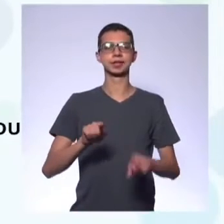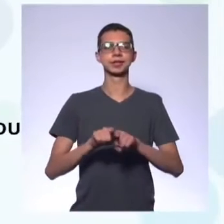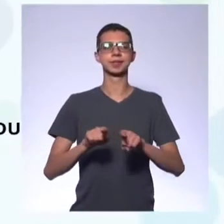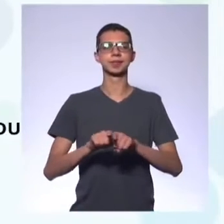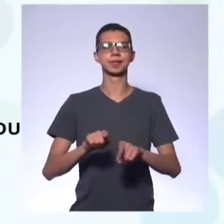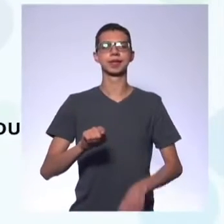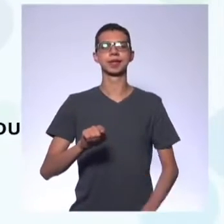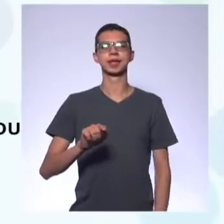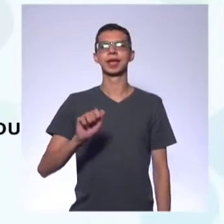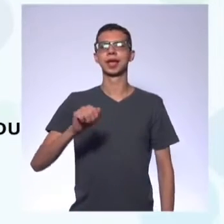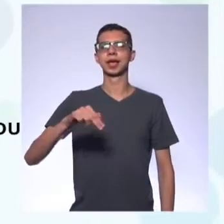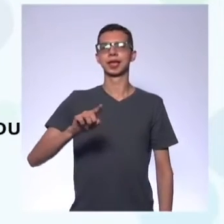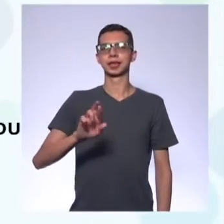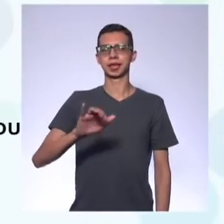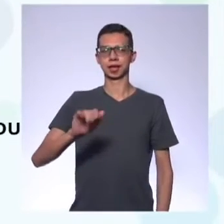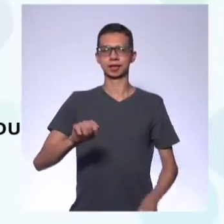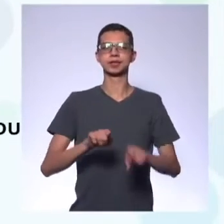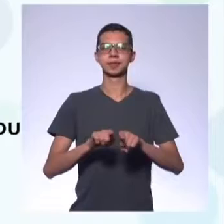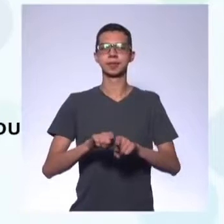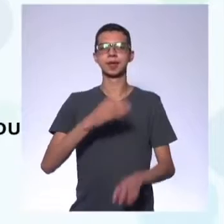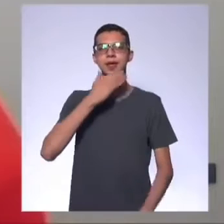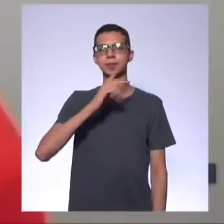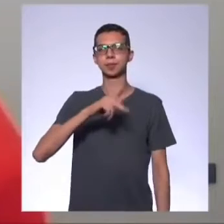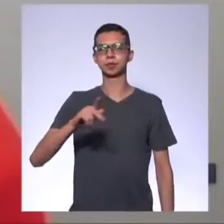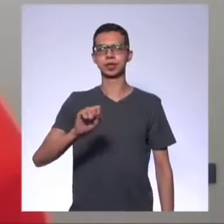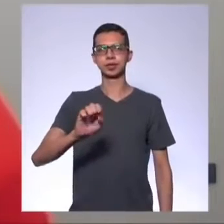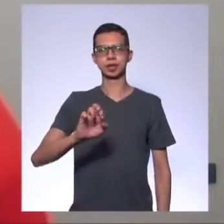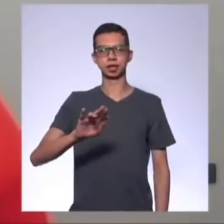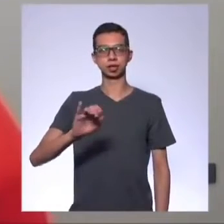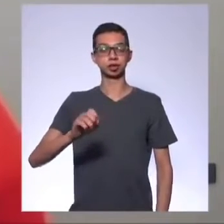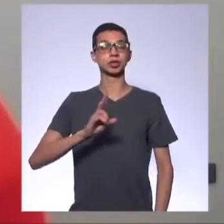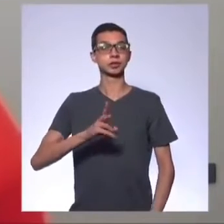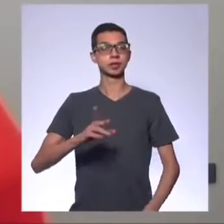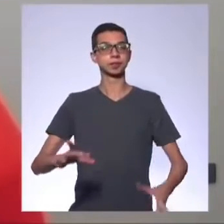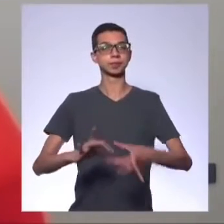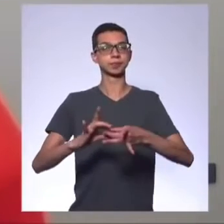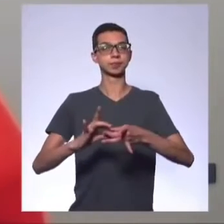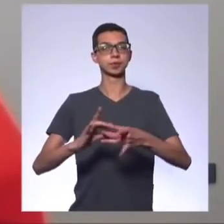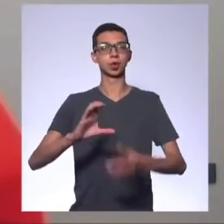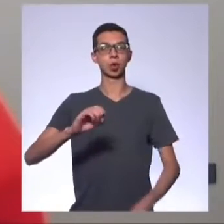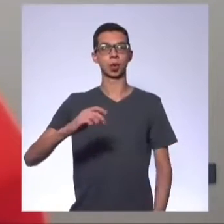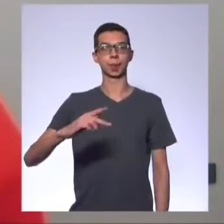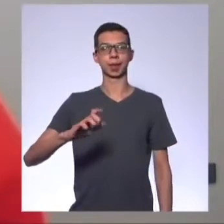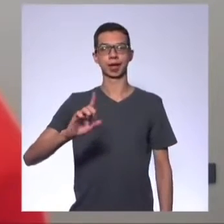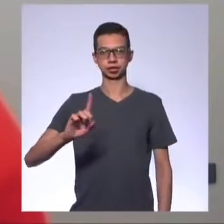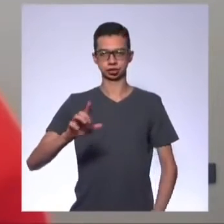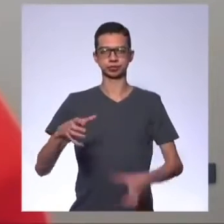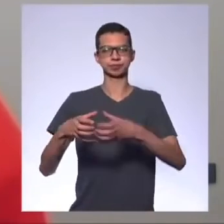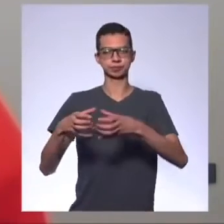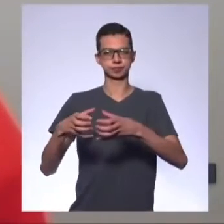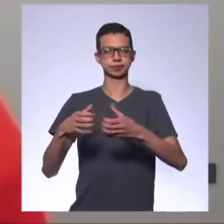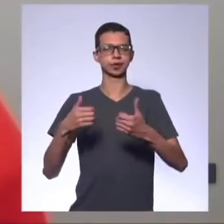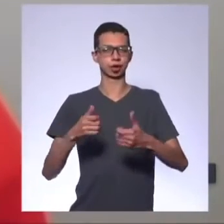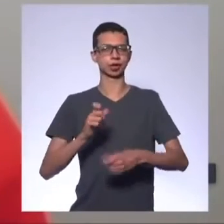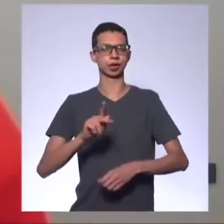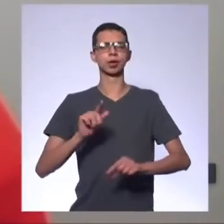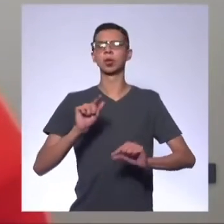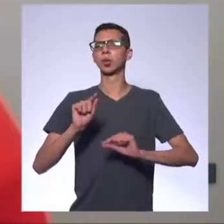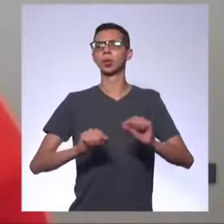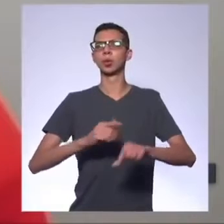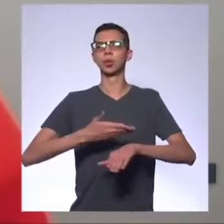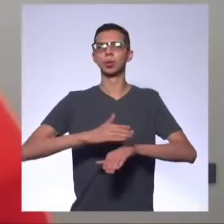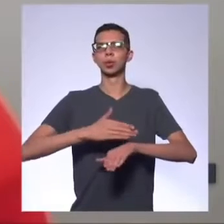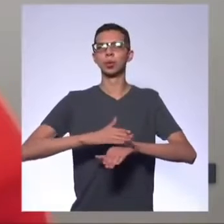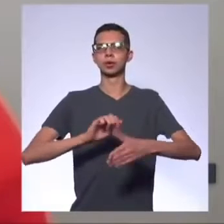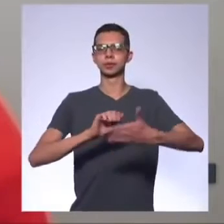da equipe curricular de Geografia da COPED, tá bom? E agora, o que nós vamos trabalhar, né? Qual é a habilidade